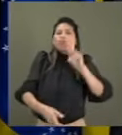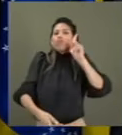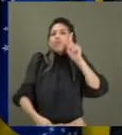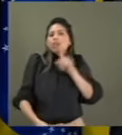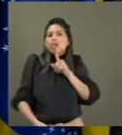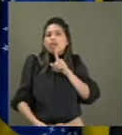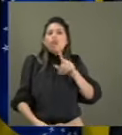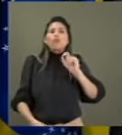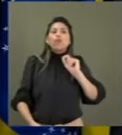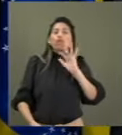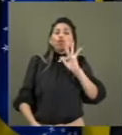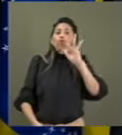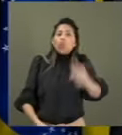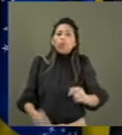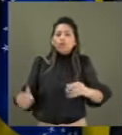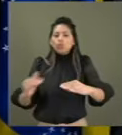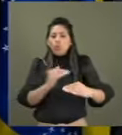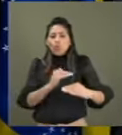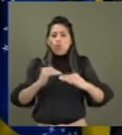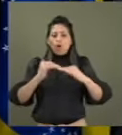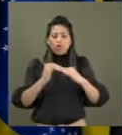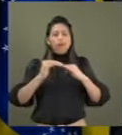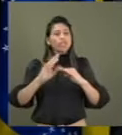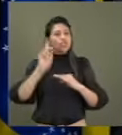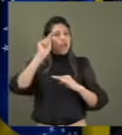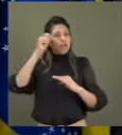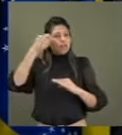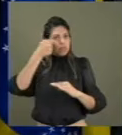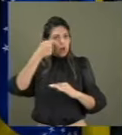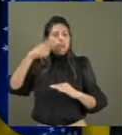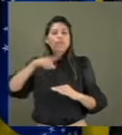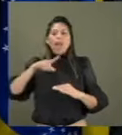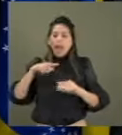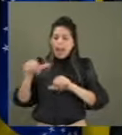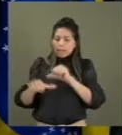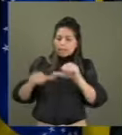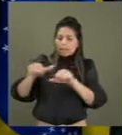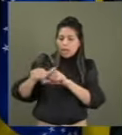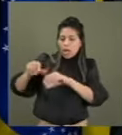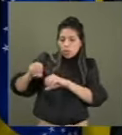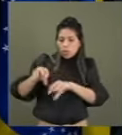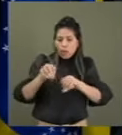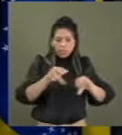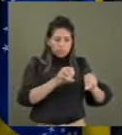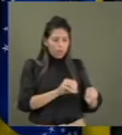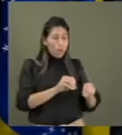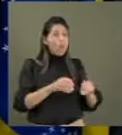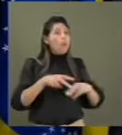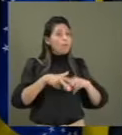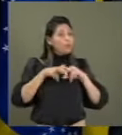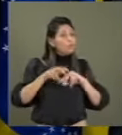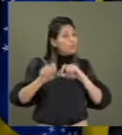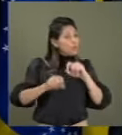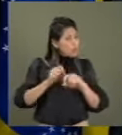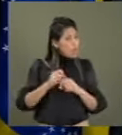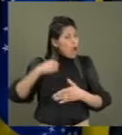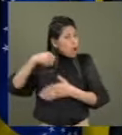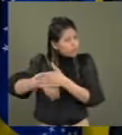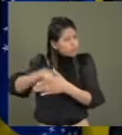que acreditam na força transformadora da educação contribuíram para o cenário atual. A